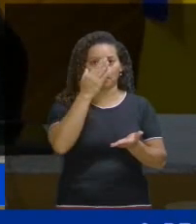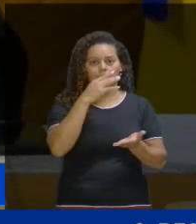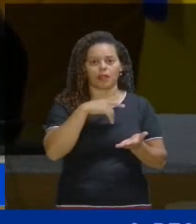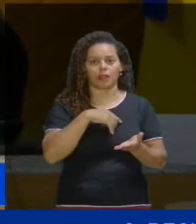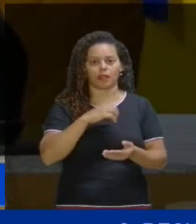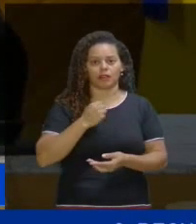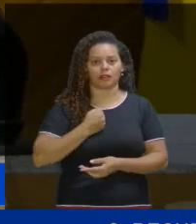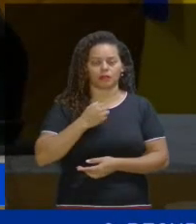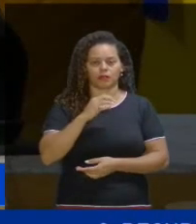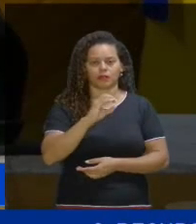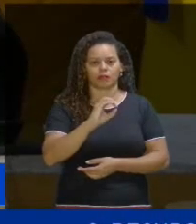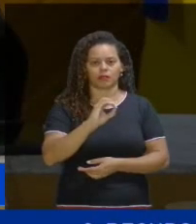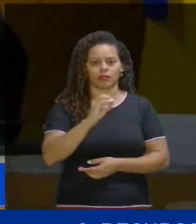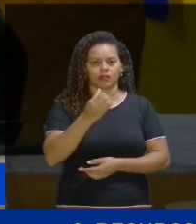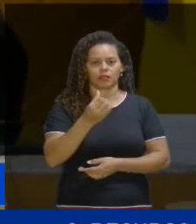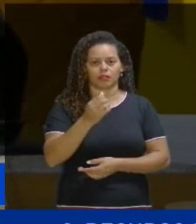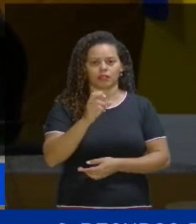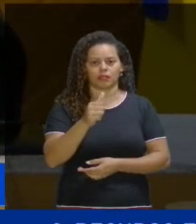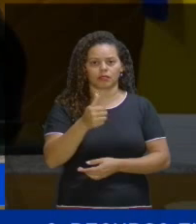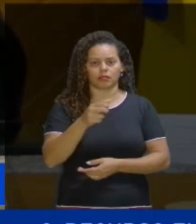número